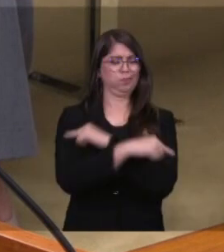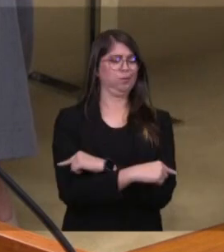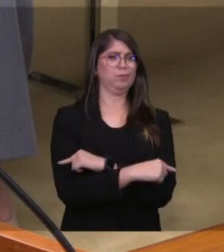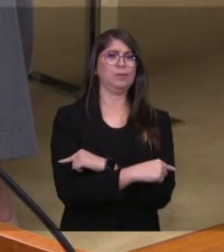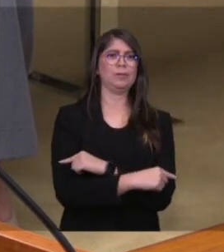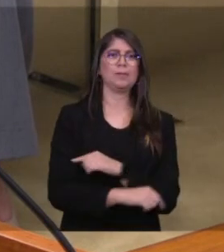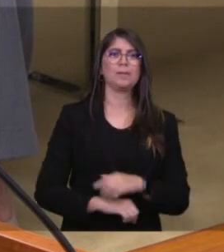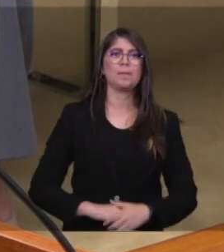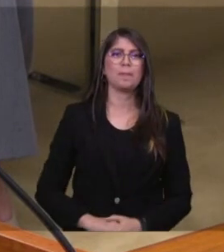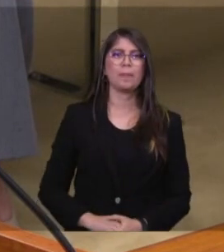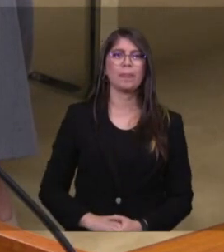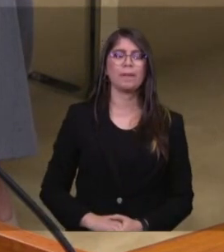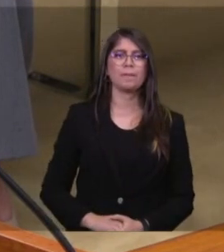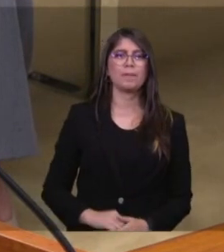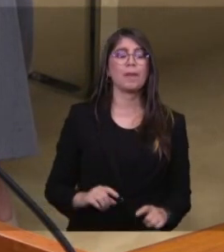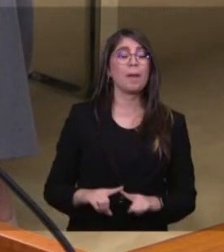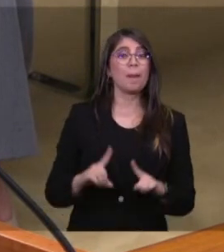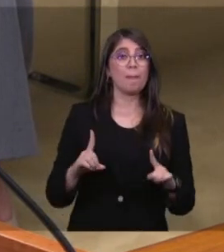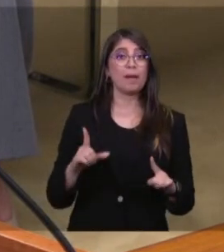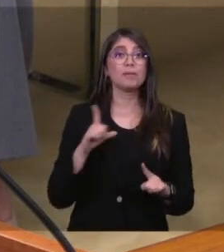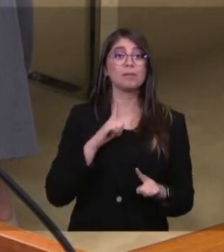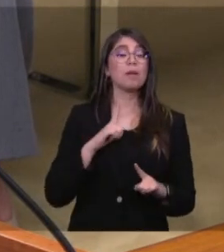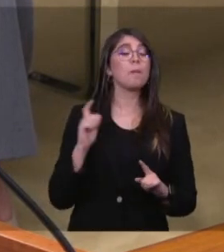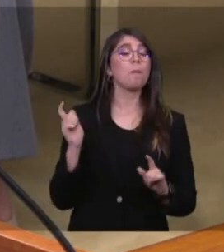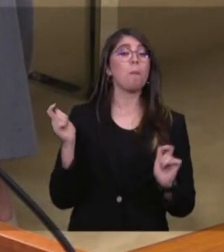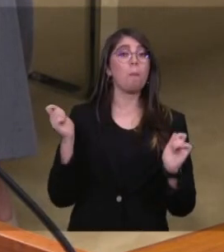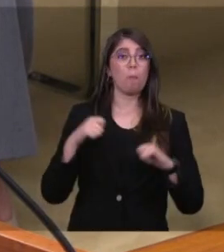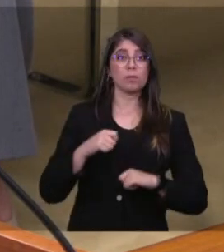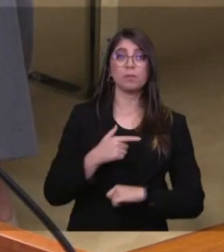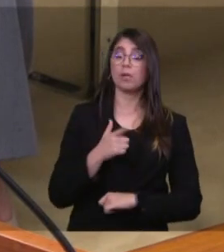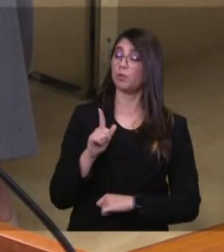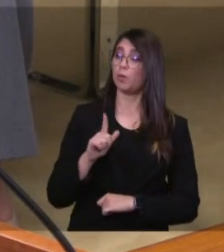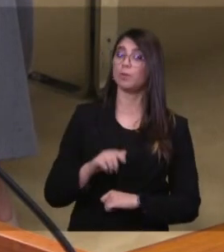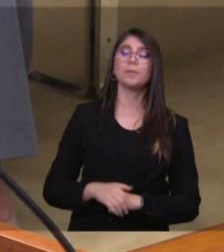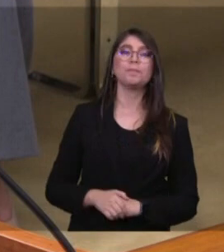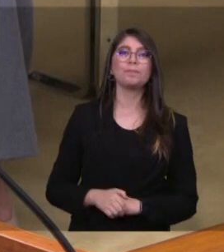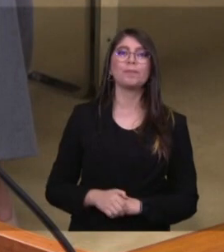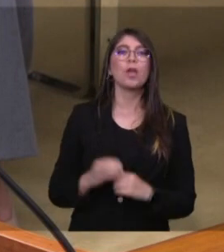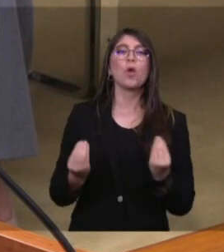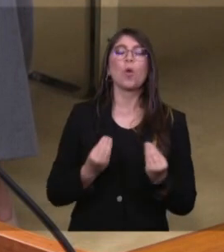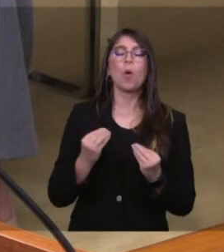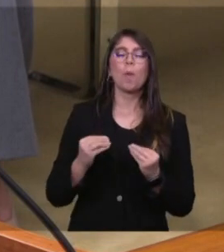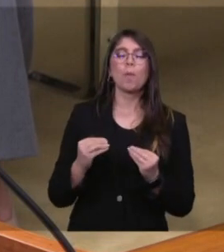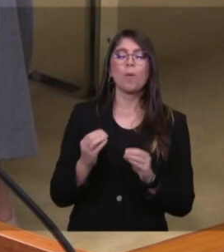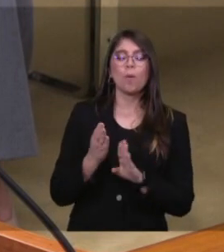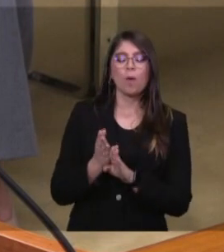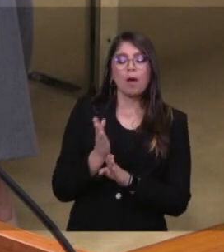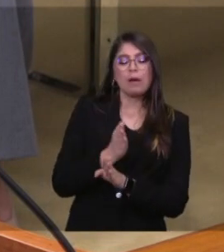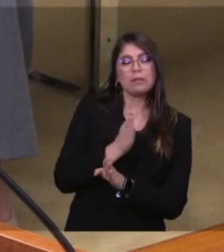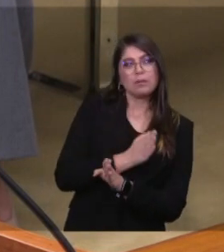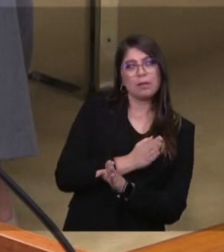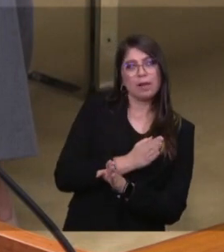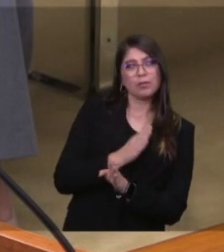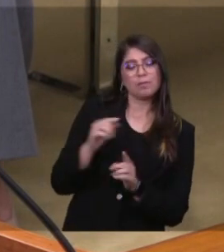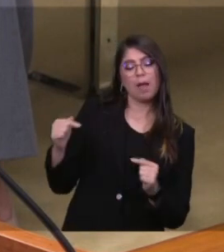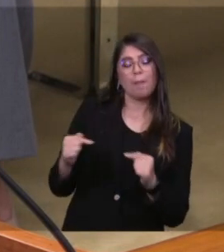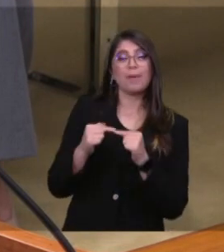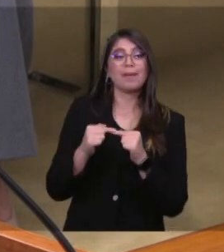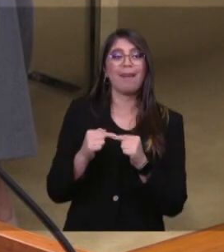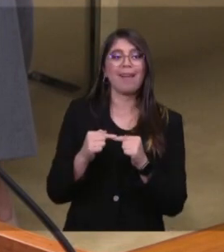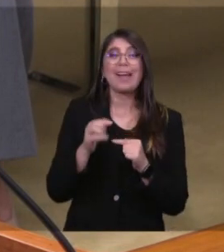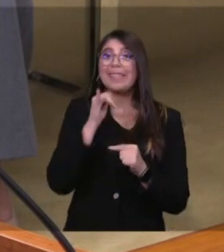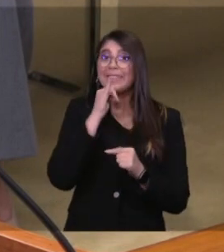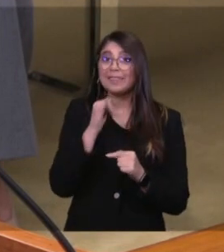isso. Mas existe uma outra possibilidade de instituição, de aplicação do princípio da anterioridade. É a lei que majora o